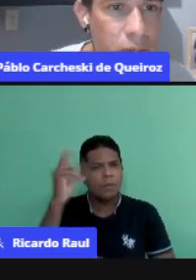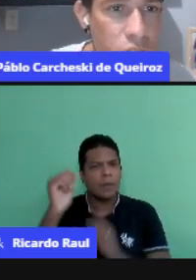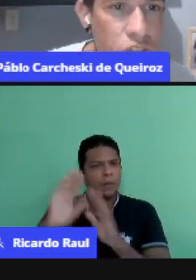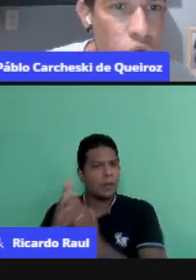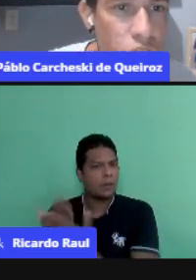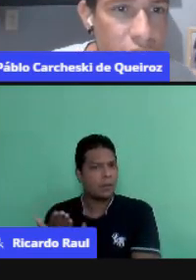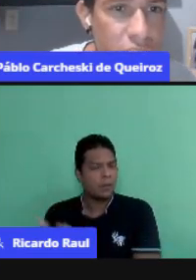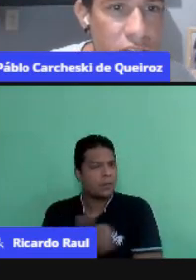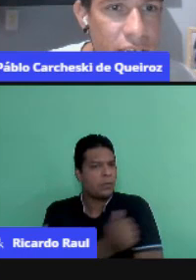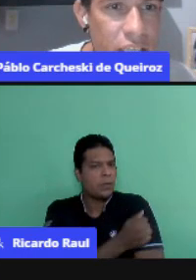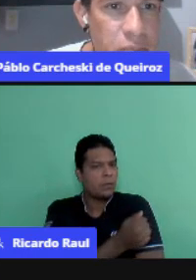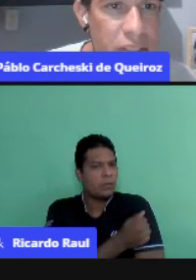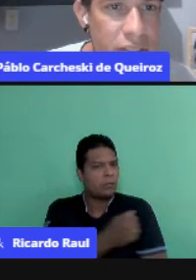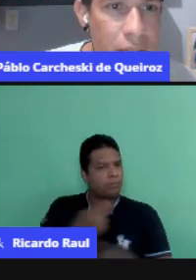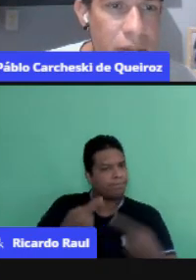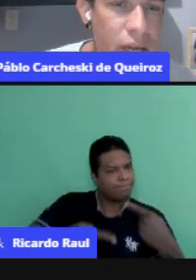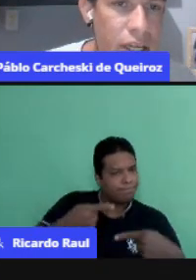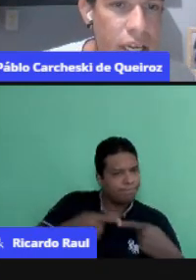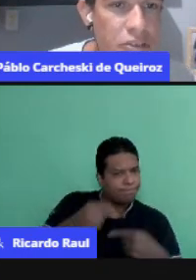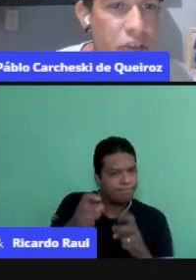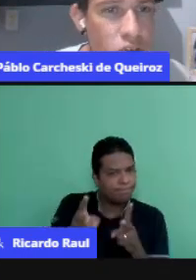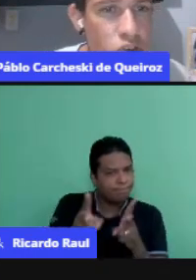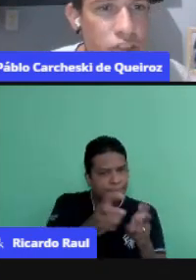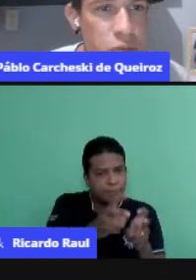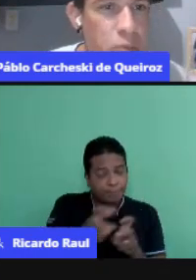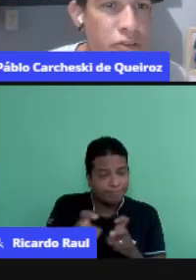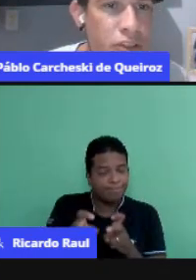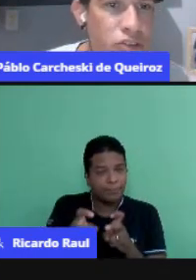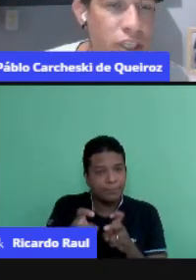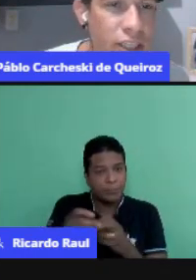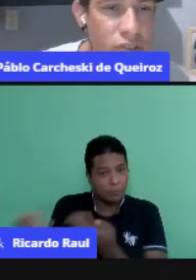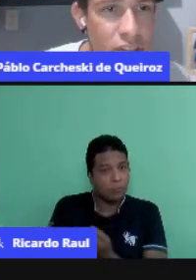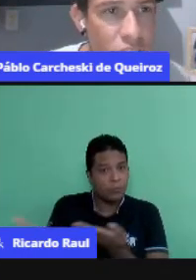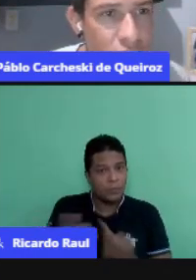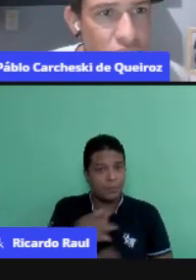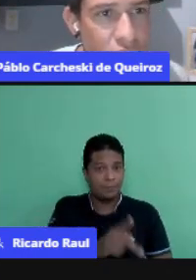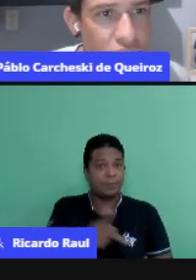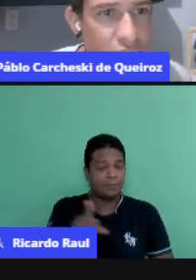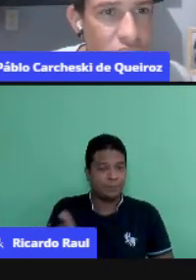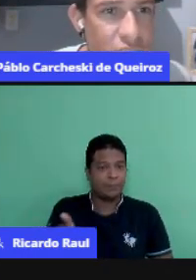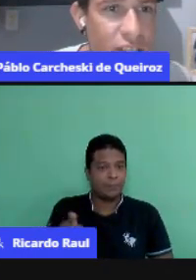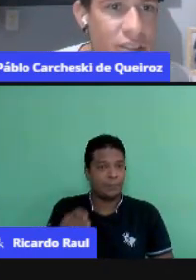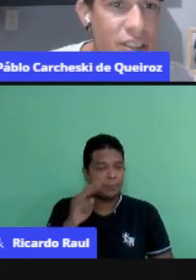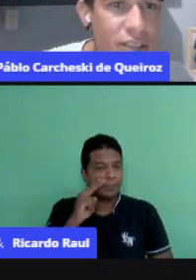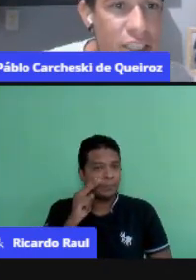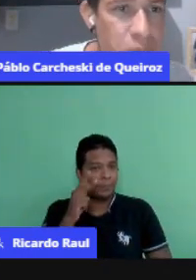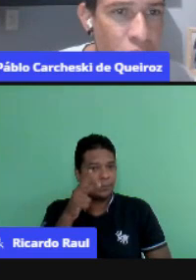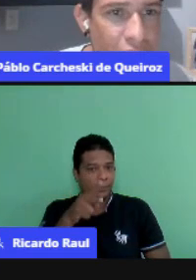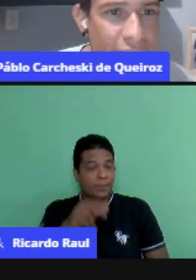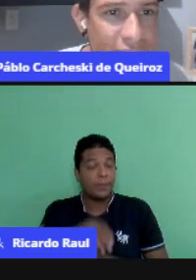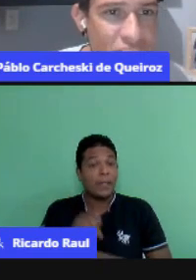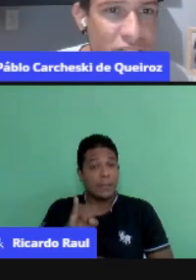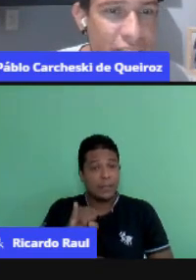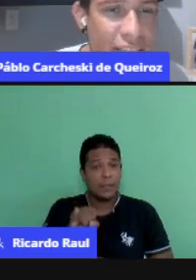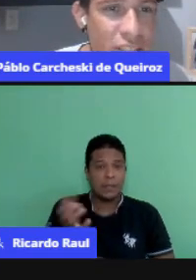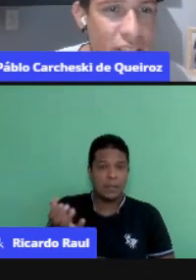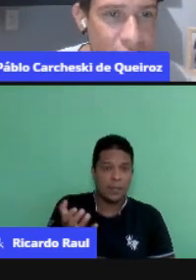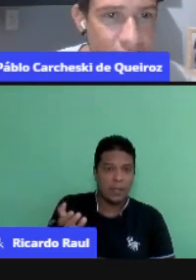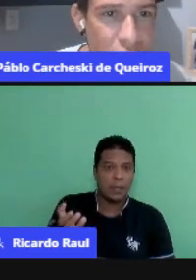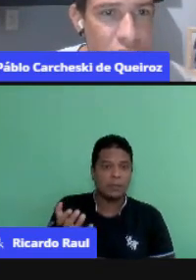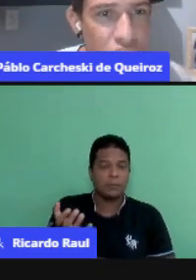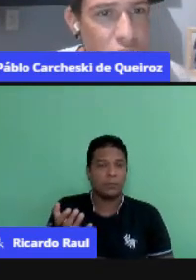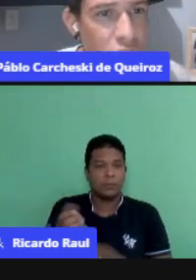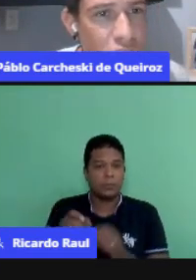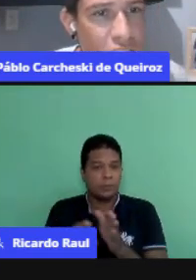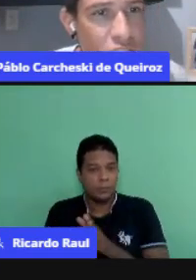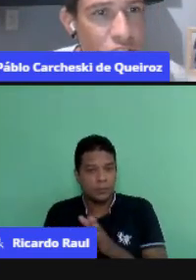alunos discutem isso? Será que eles percebem? E aí fica um convite para o professor, né? Vocês estão assistindo a gente, se quiser explorar essa atividade,